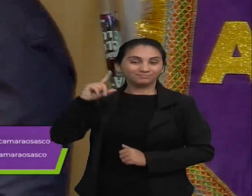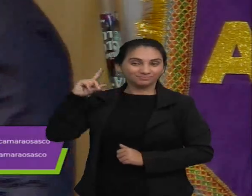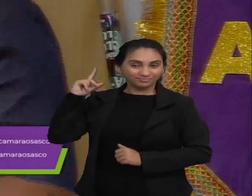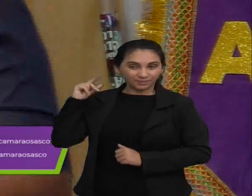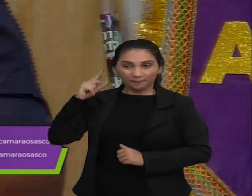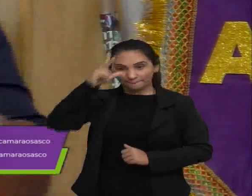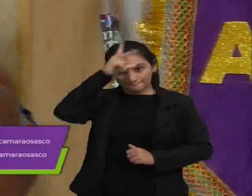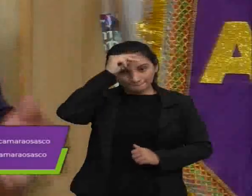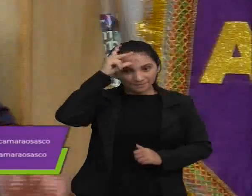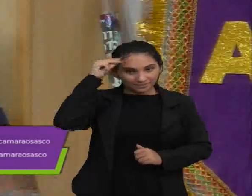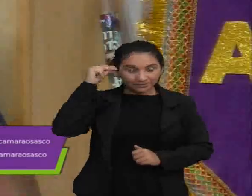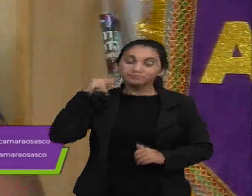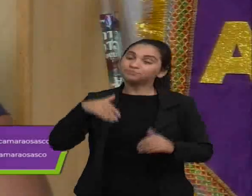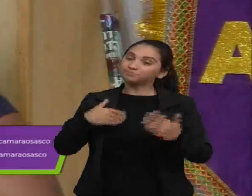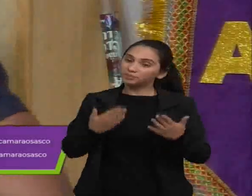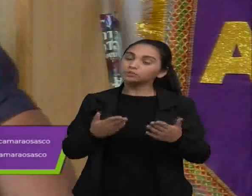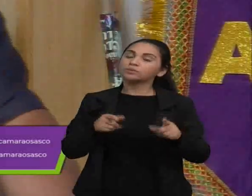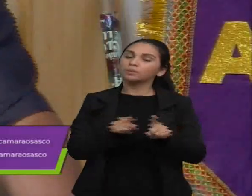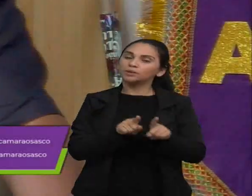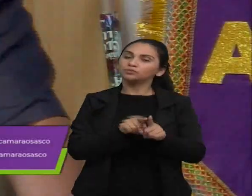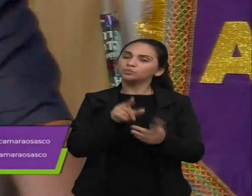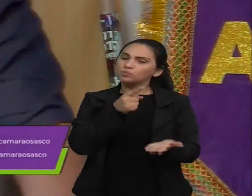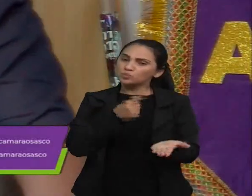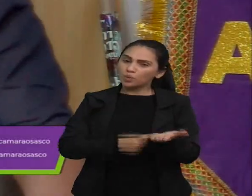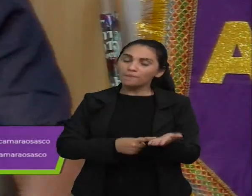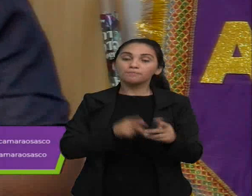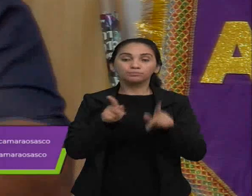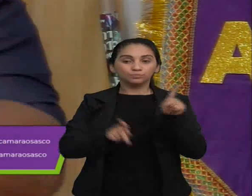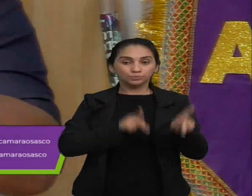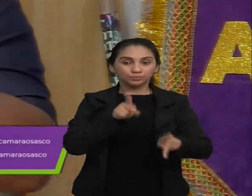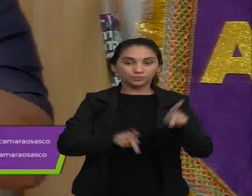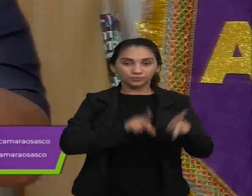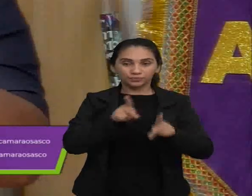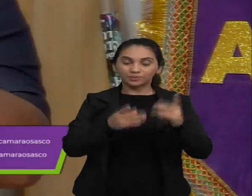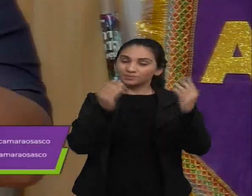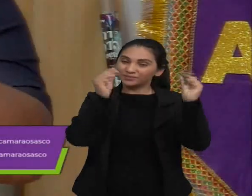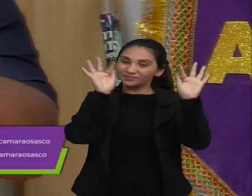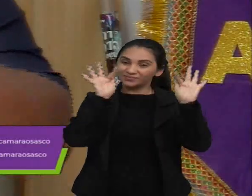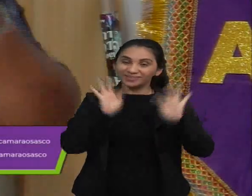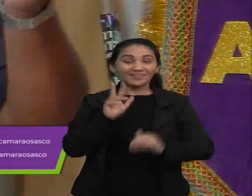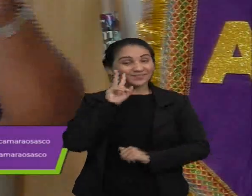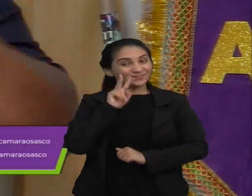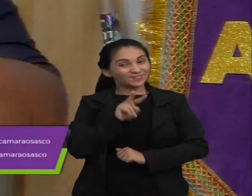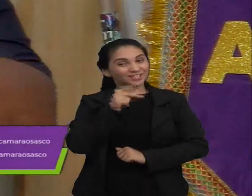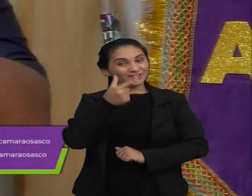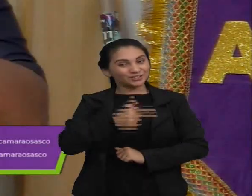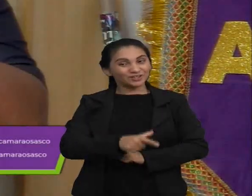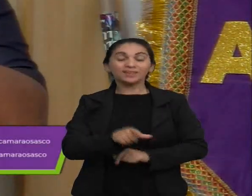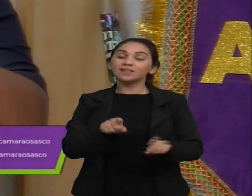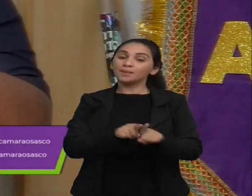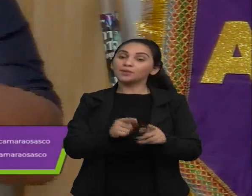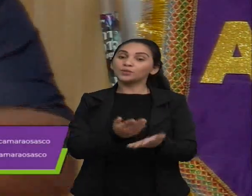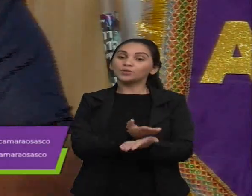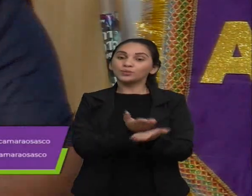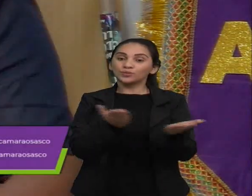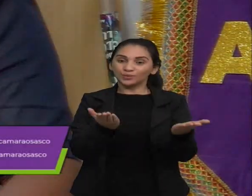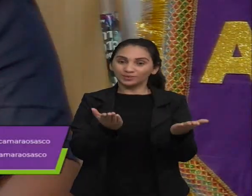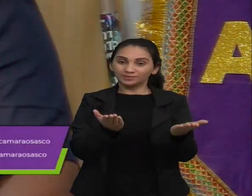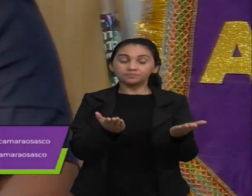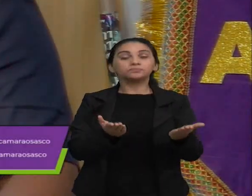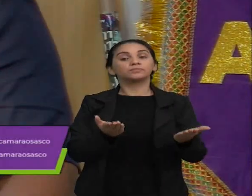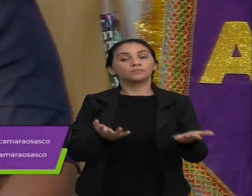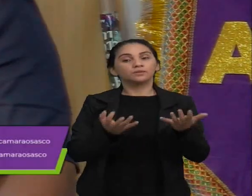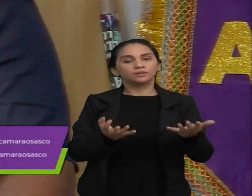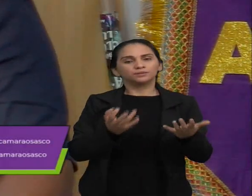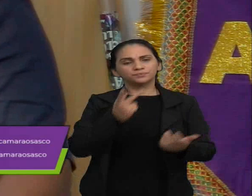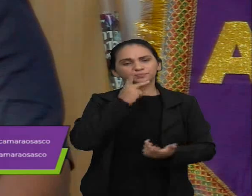pessoas que tem um trabalho na cidade e tem um compromisso com o povo a gente fica feliz de vê-los aqui e todos vocês aqui presentes mas eu quero